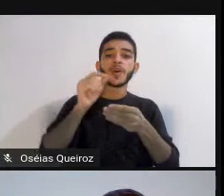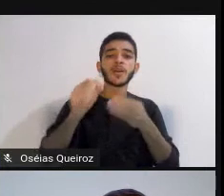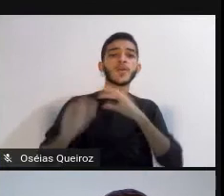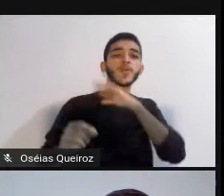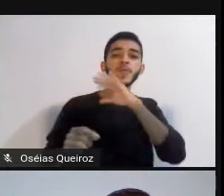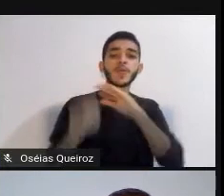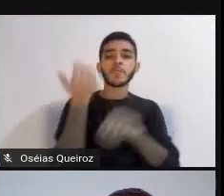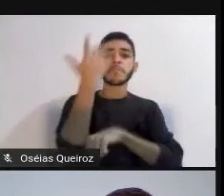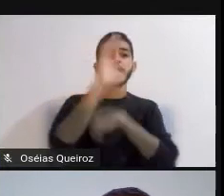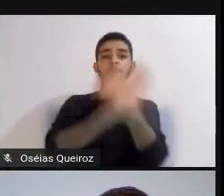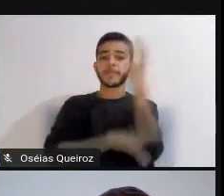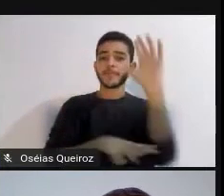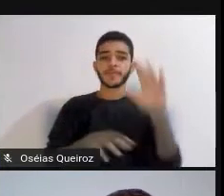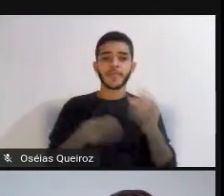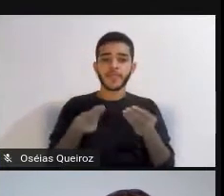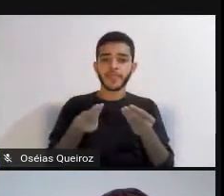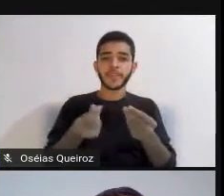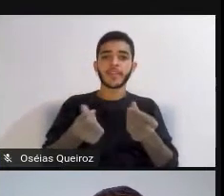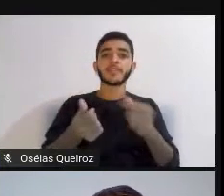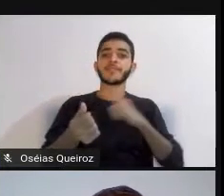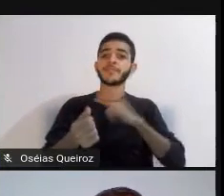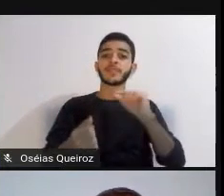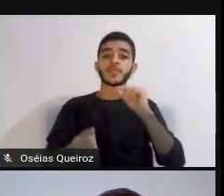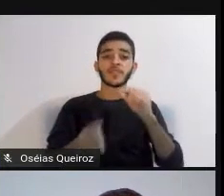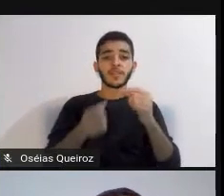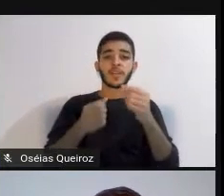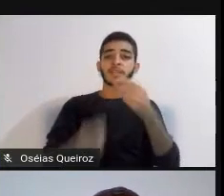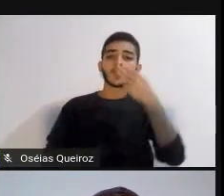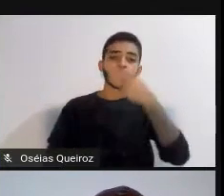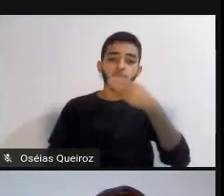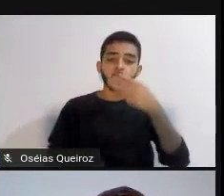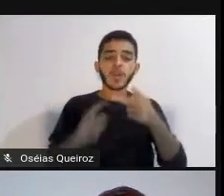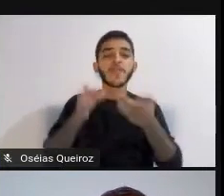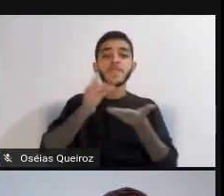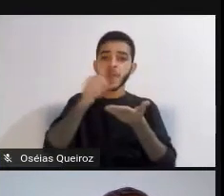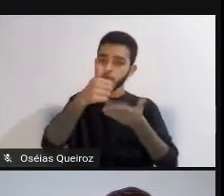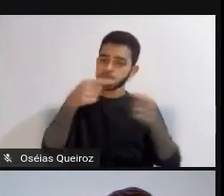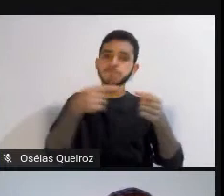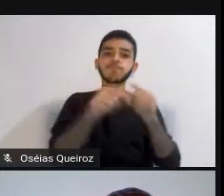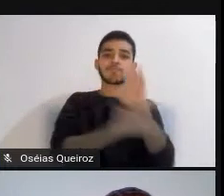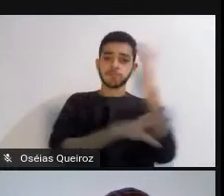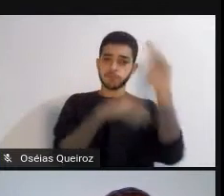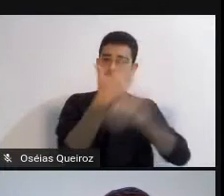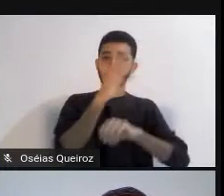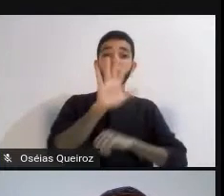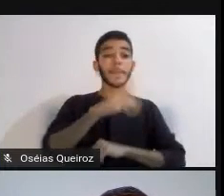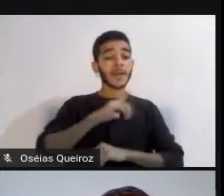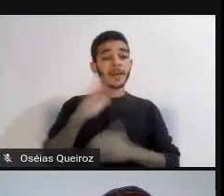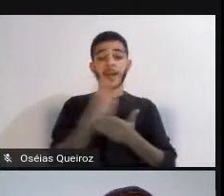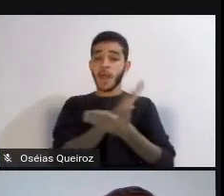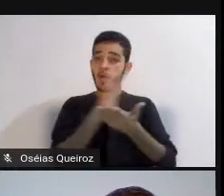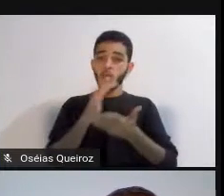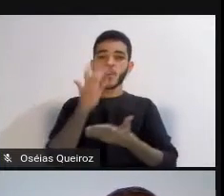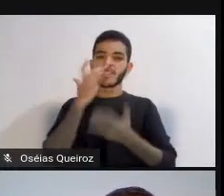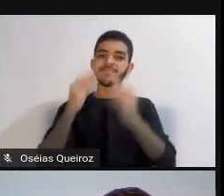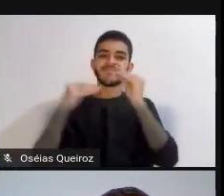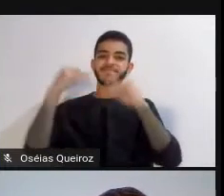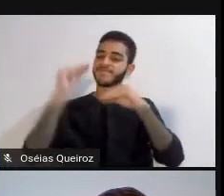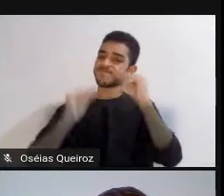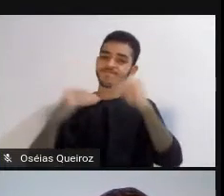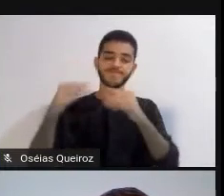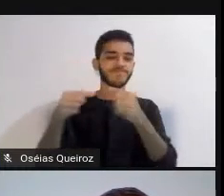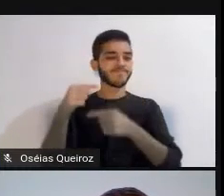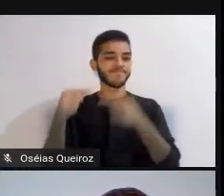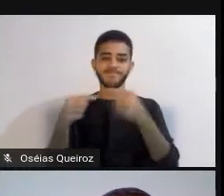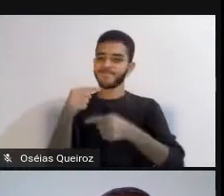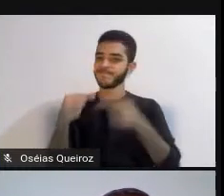inclusive, tem a base de açúcar, café, mas alguns ainda esfoliantes utilizam para a